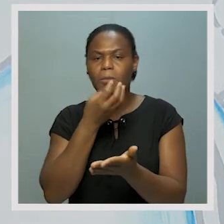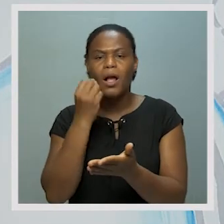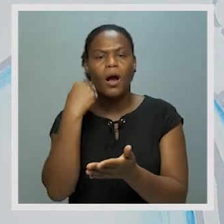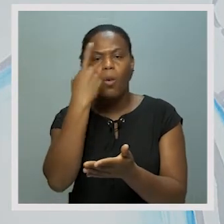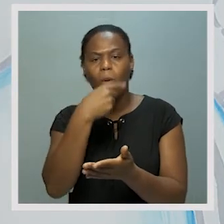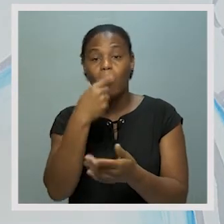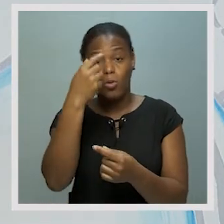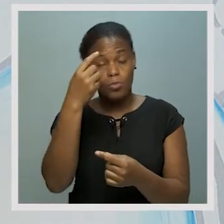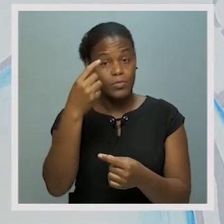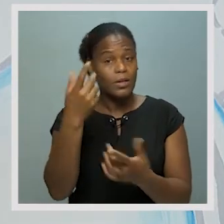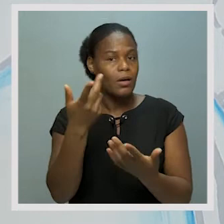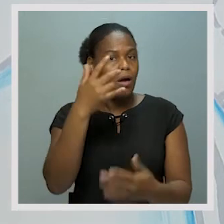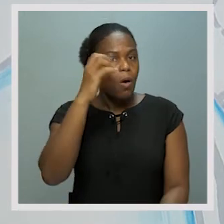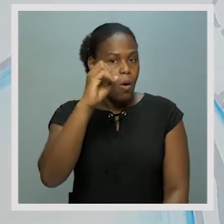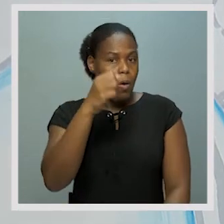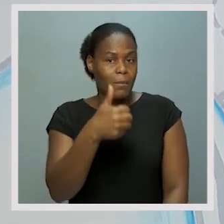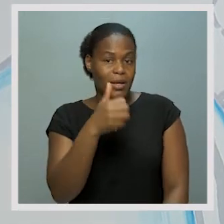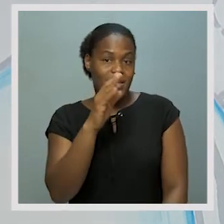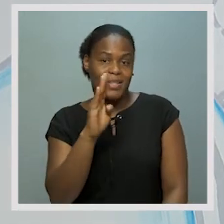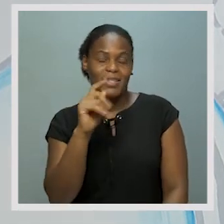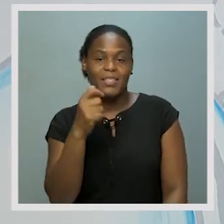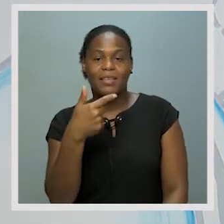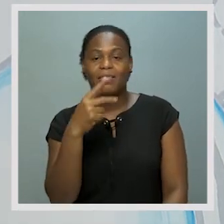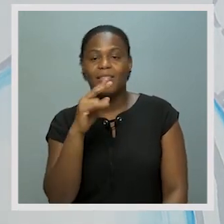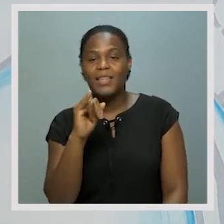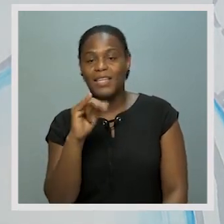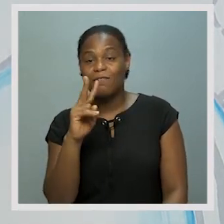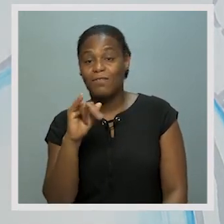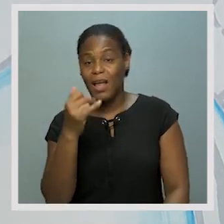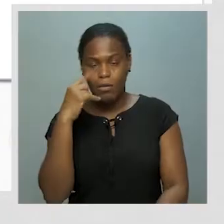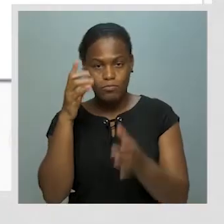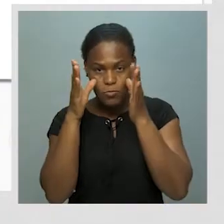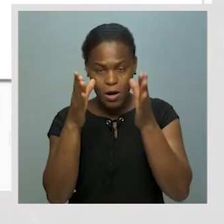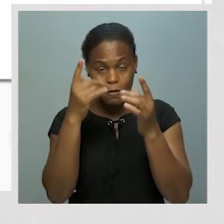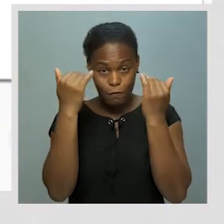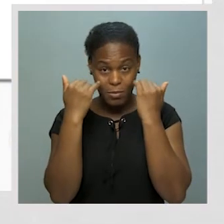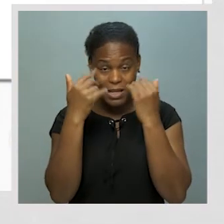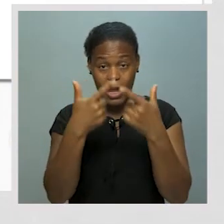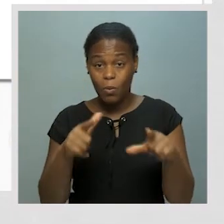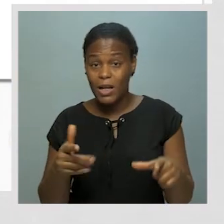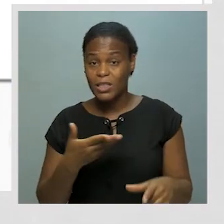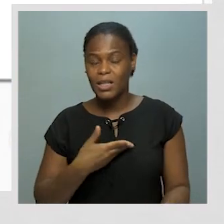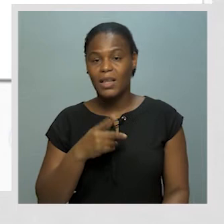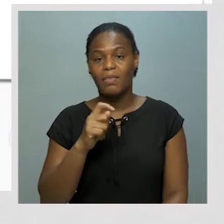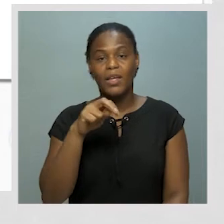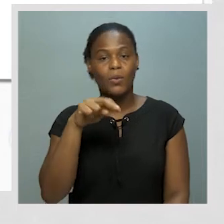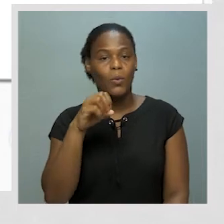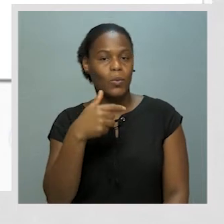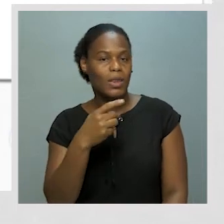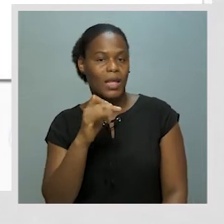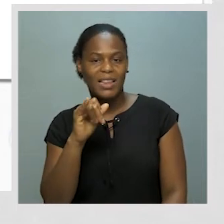Características: objetividade, portanto, tem ênfase na informação, a linguagem é